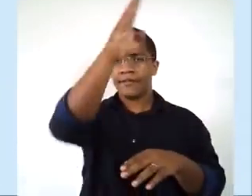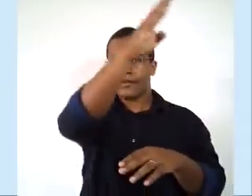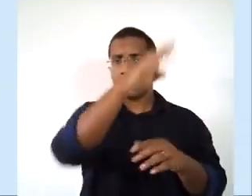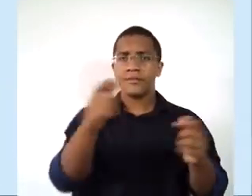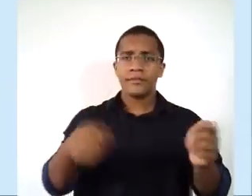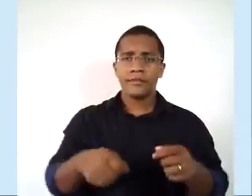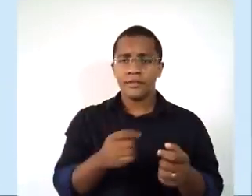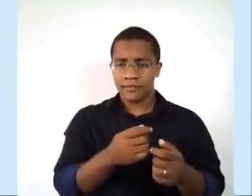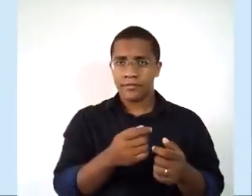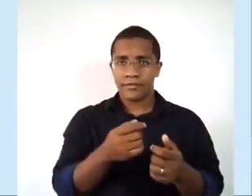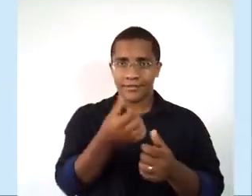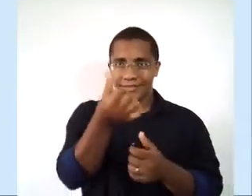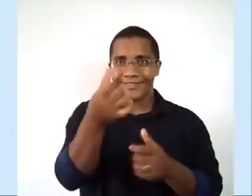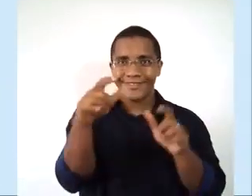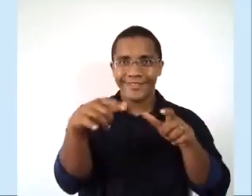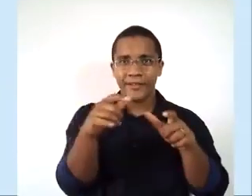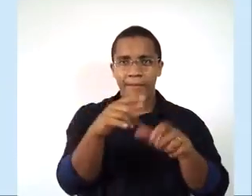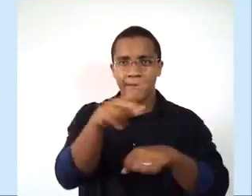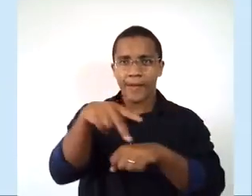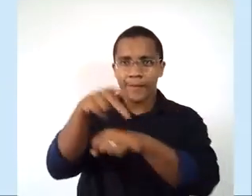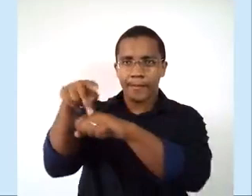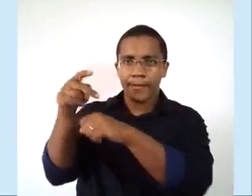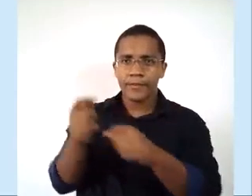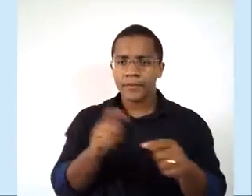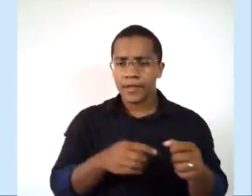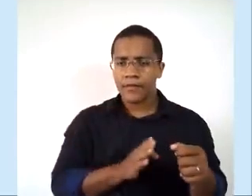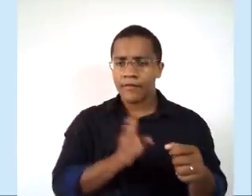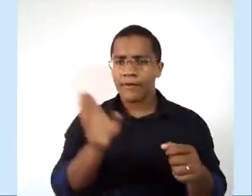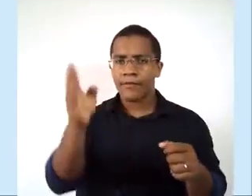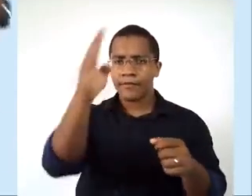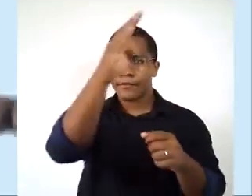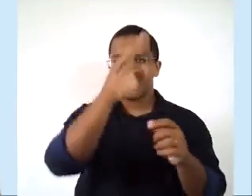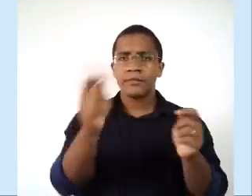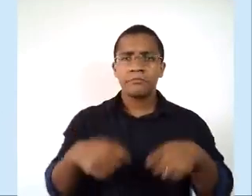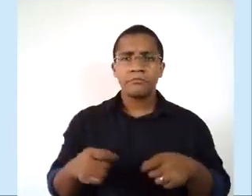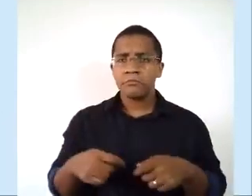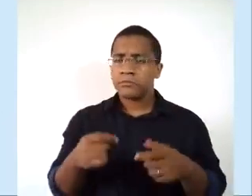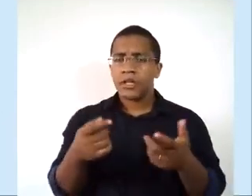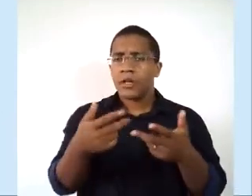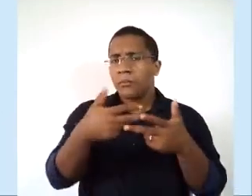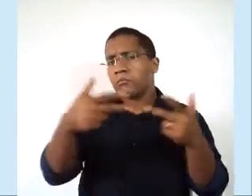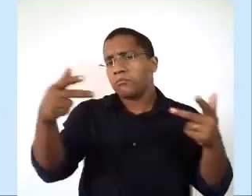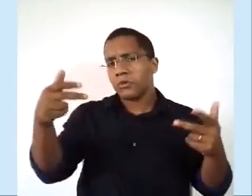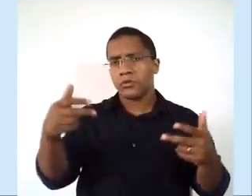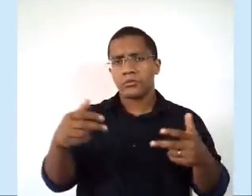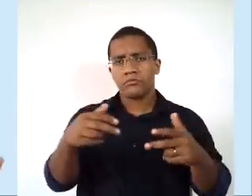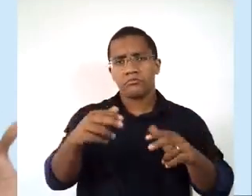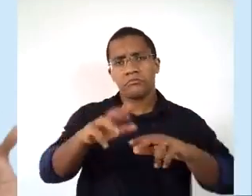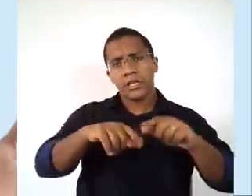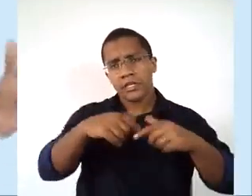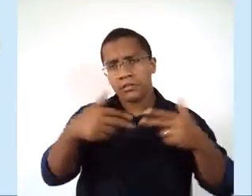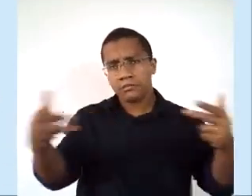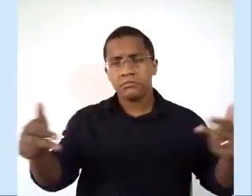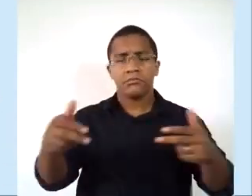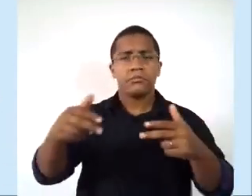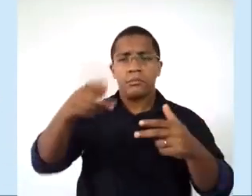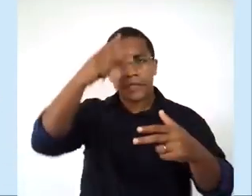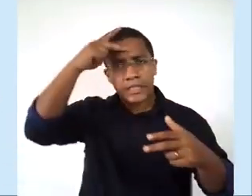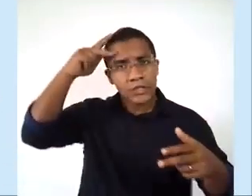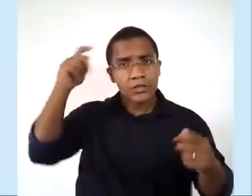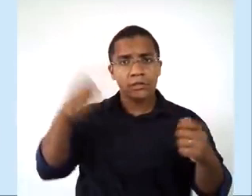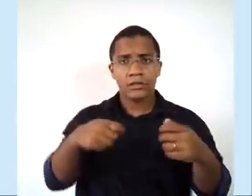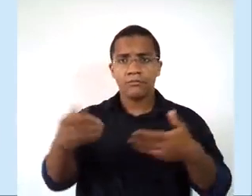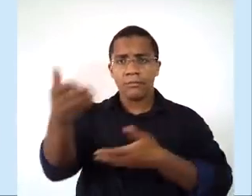entre essas 6 regiões, com maior facilidade, tá? Produtos, mercadorias, pessoas. Então, viram uma região mais